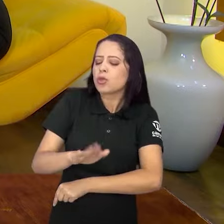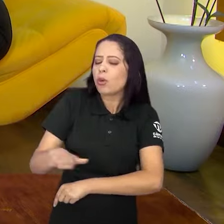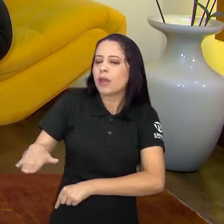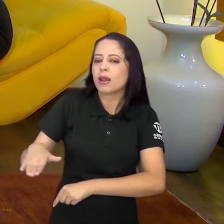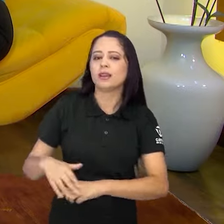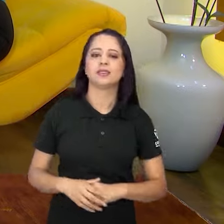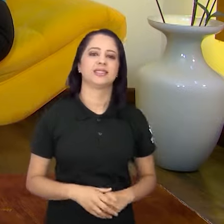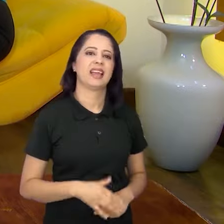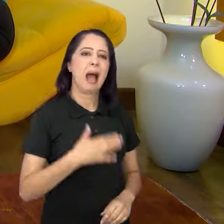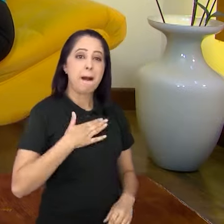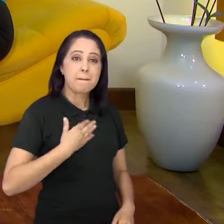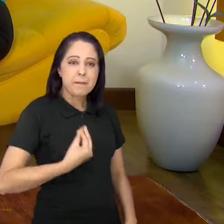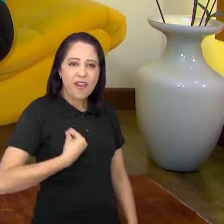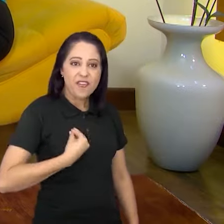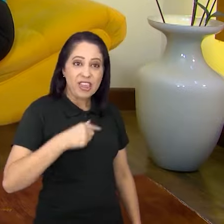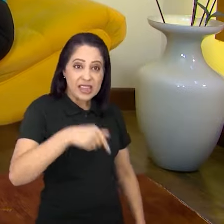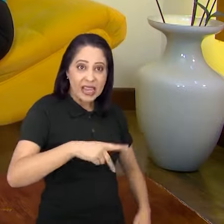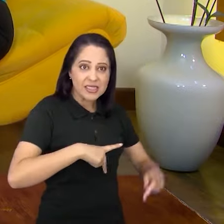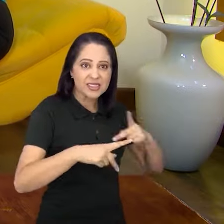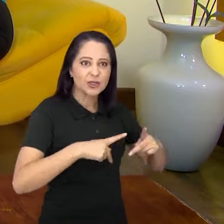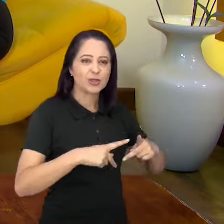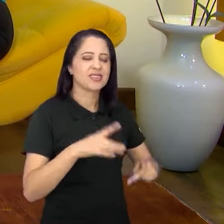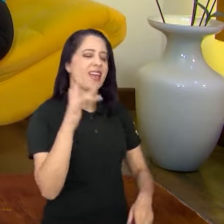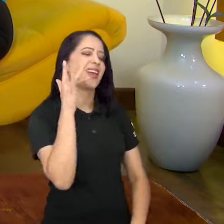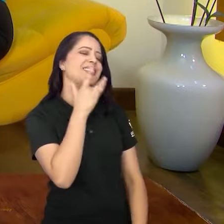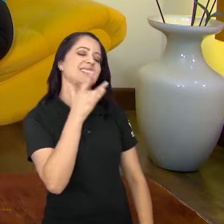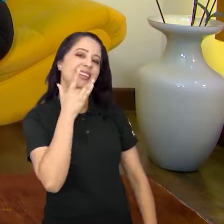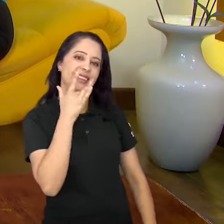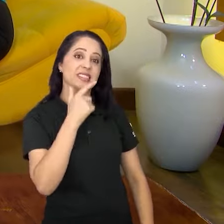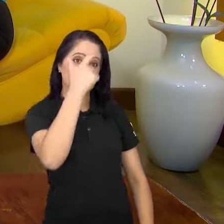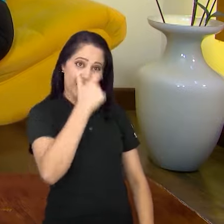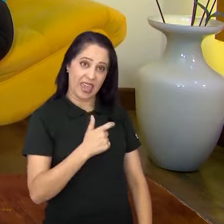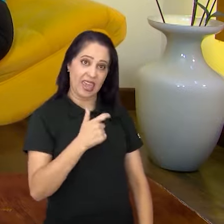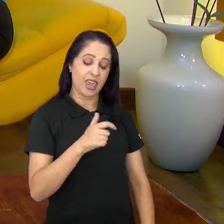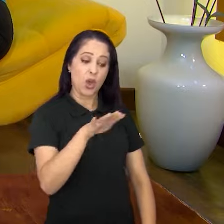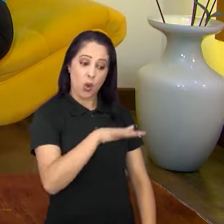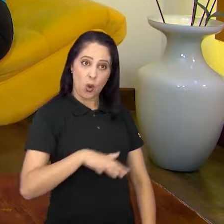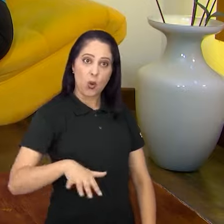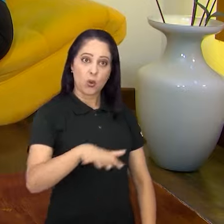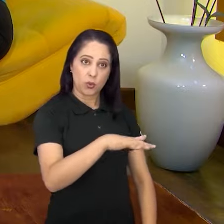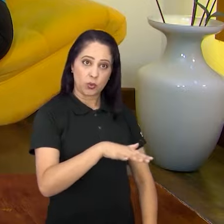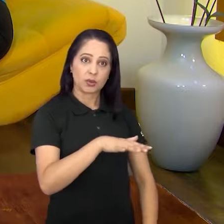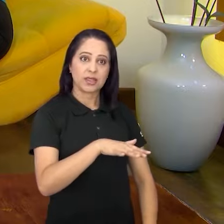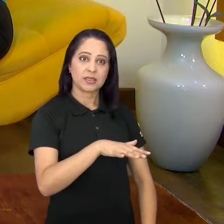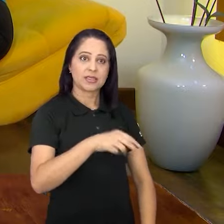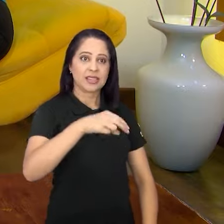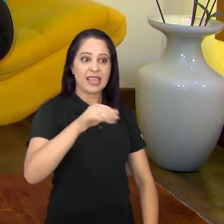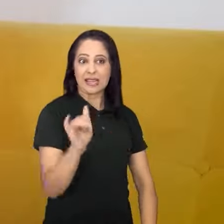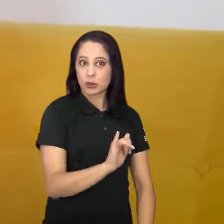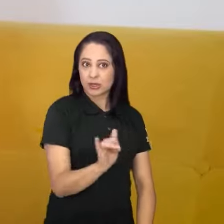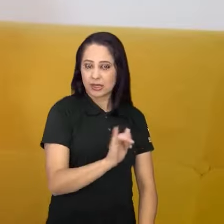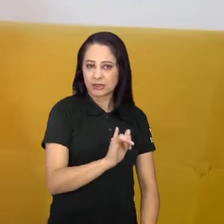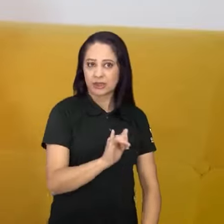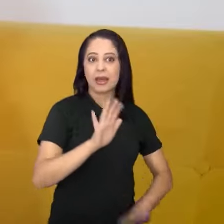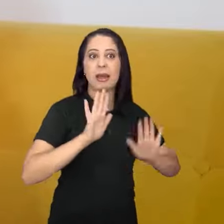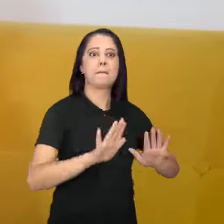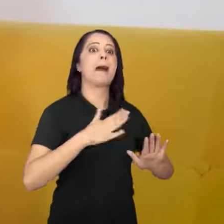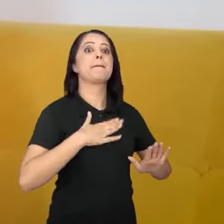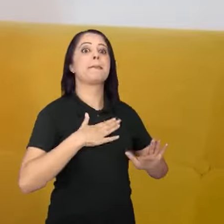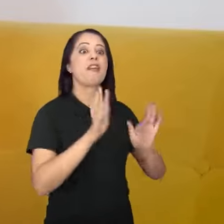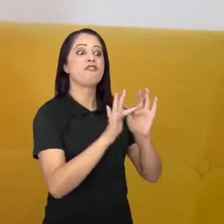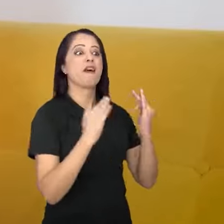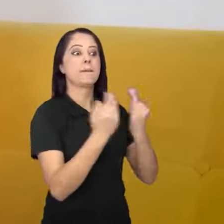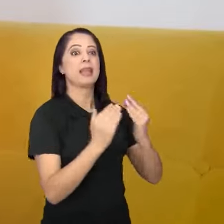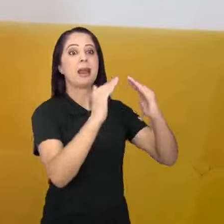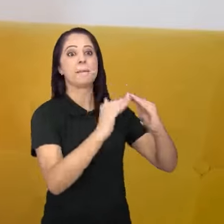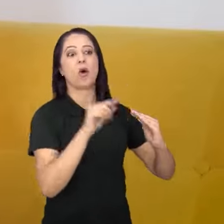Olha, a minha infância em São José foi muito gostosa. Eu sou da Zona Norte, nasci no bairro de Santana, mas a minha